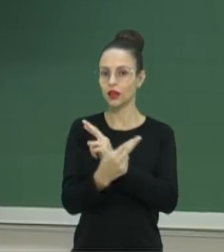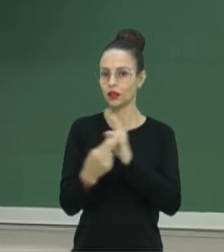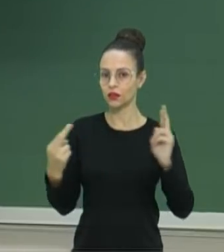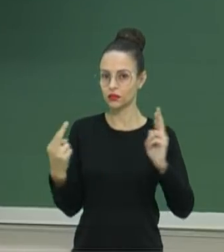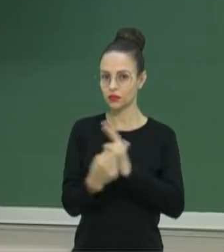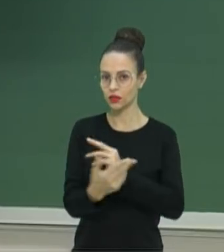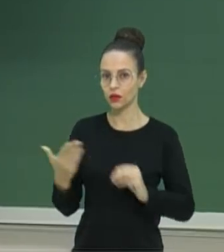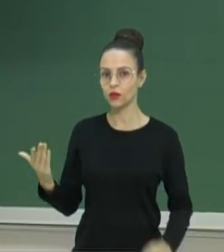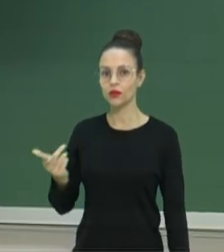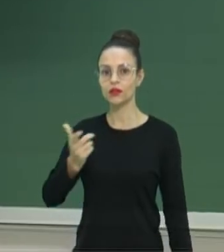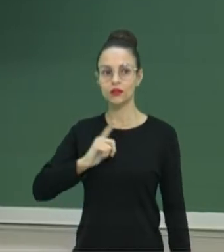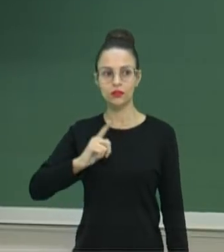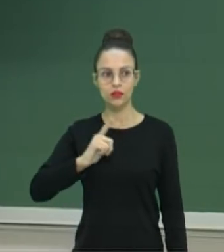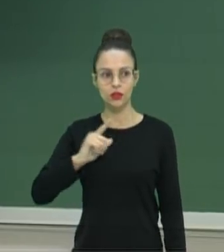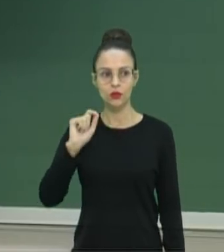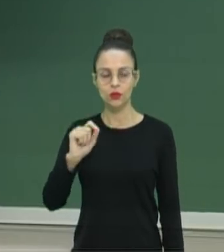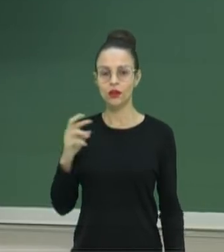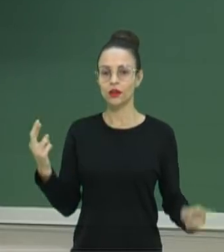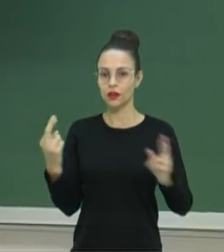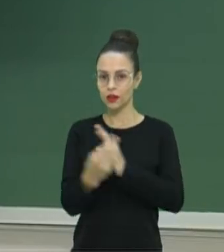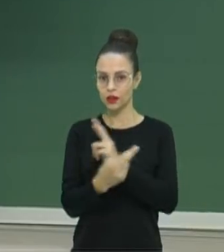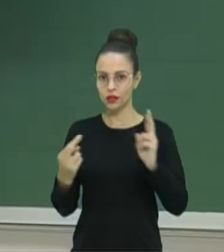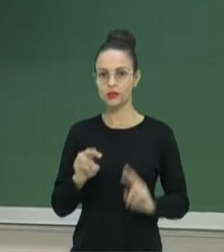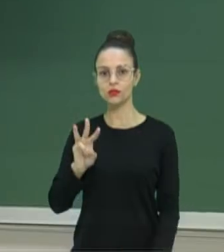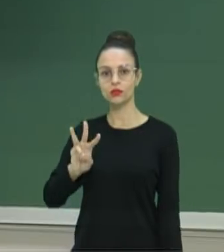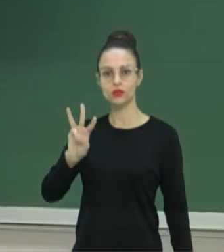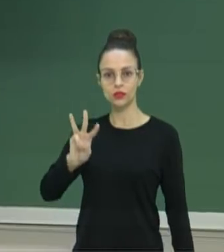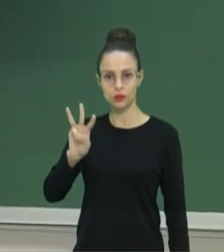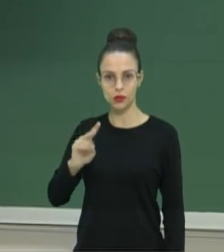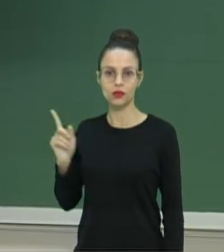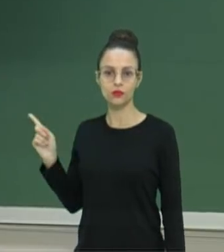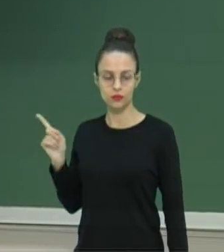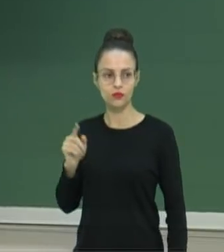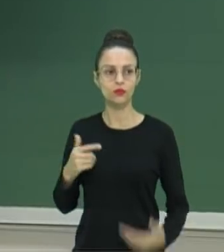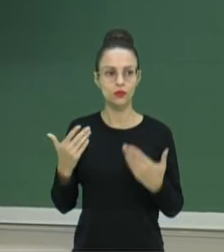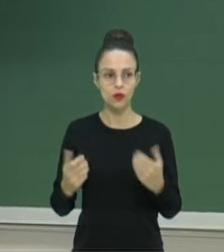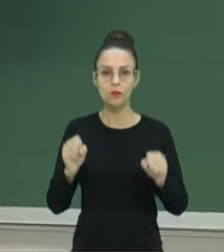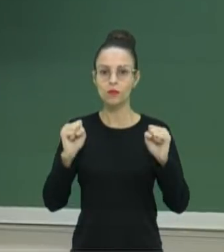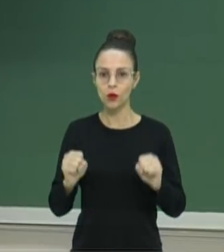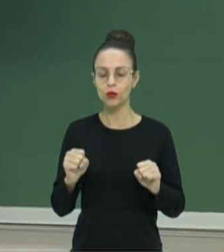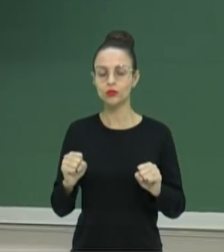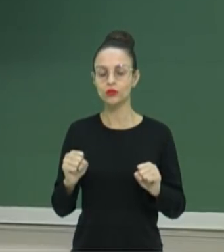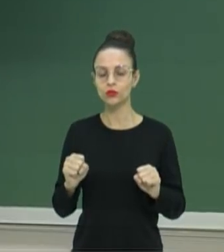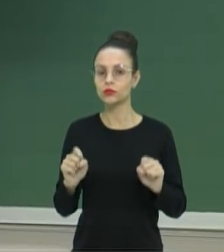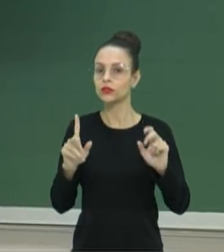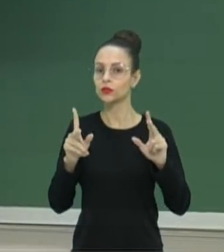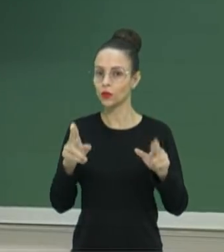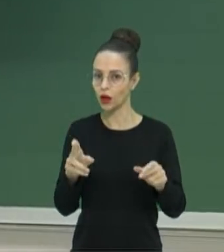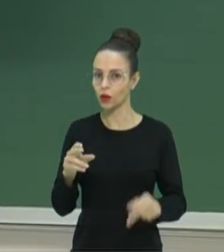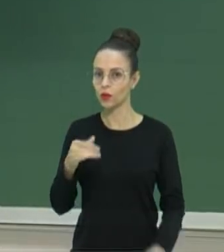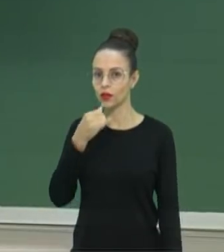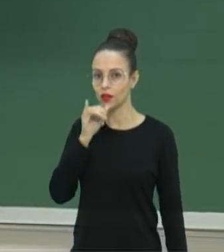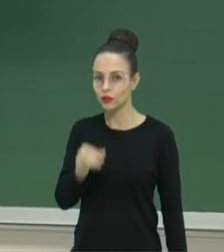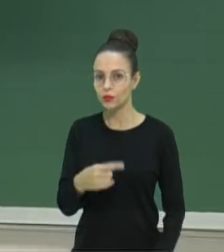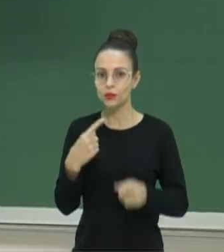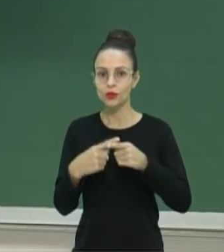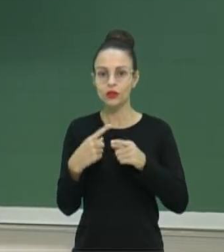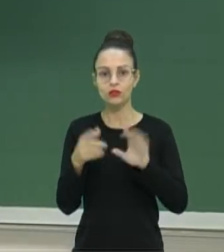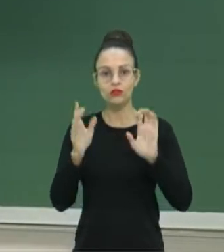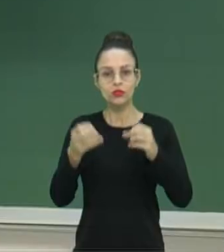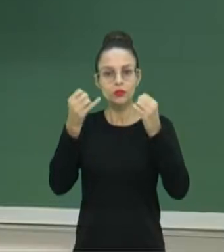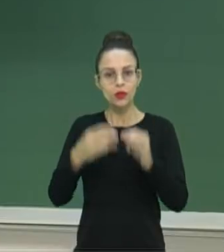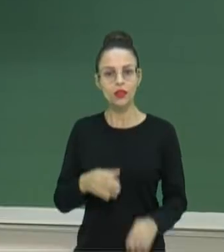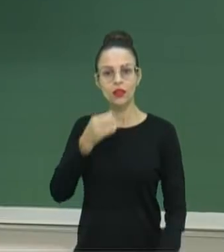aqui, dizer que existe uma relação de trabalhos, certo? Eu posso igualar essa energia, porque, como eu falei para